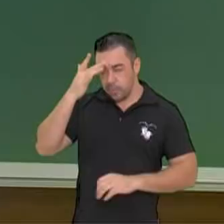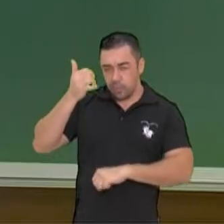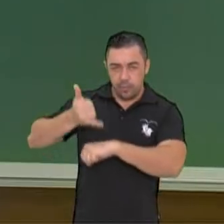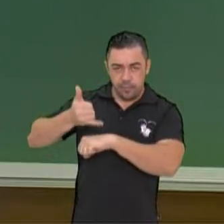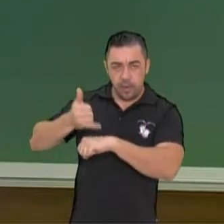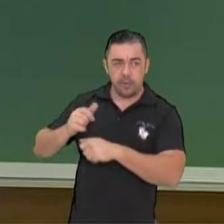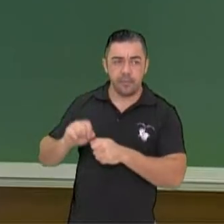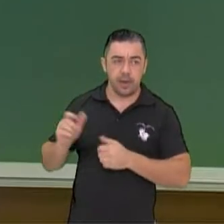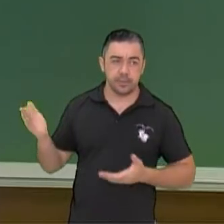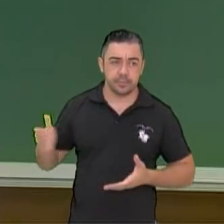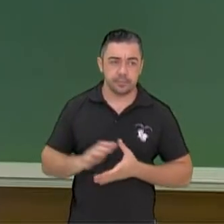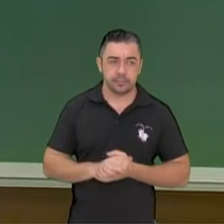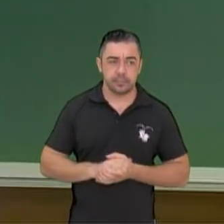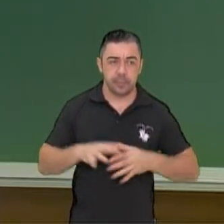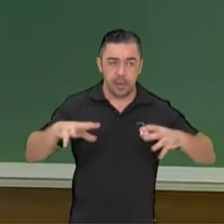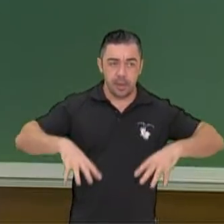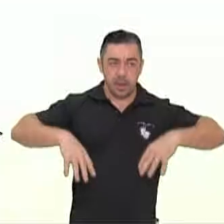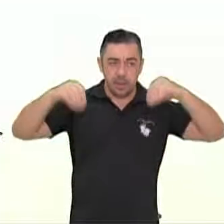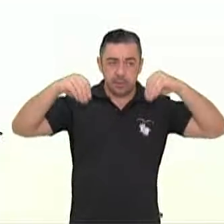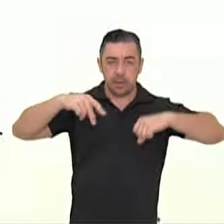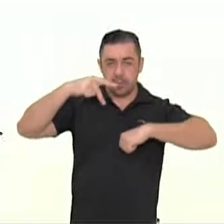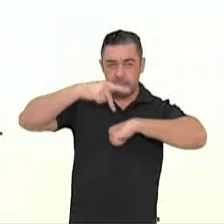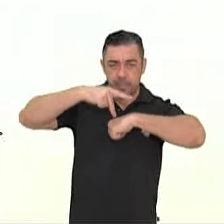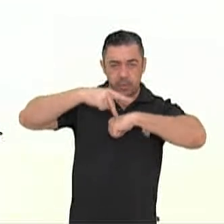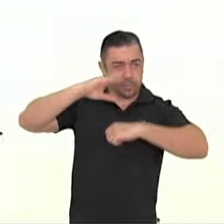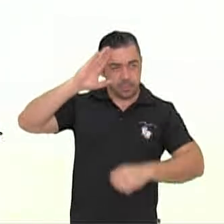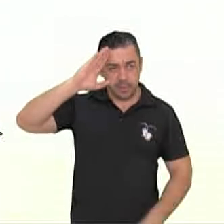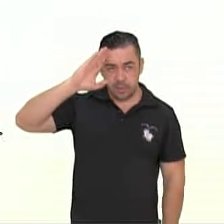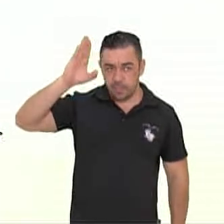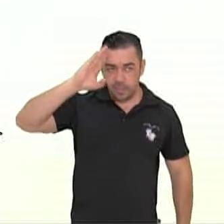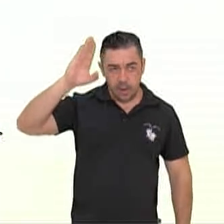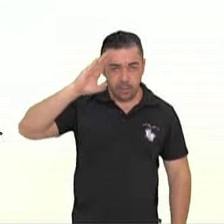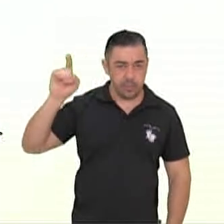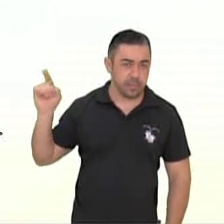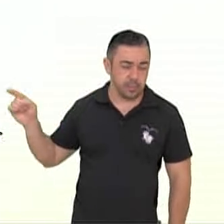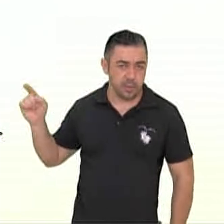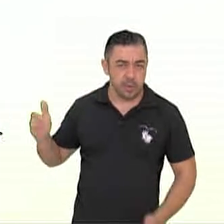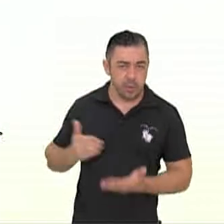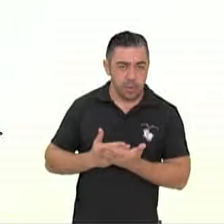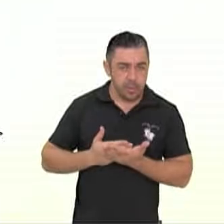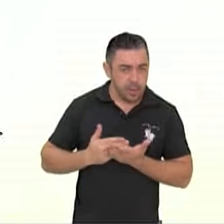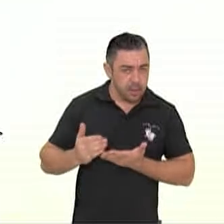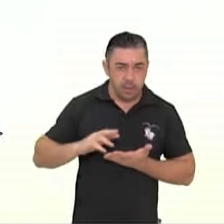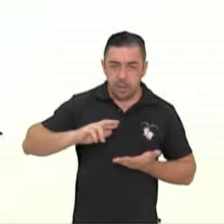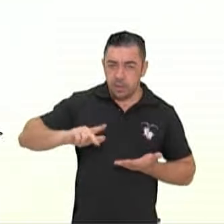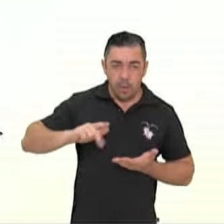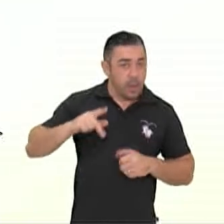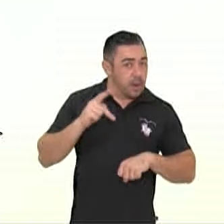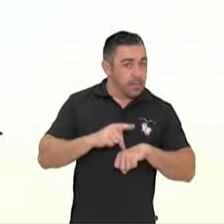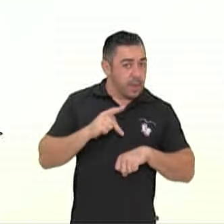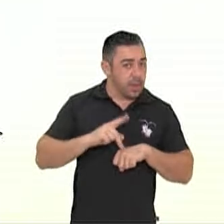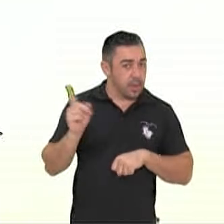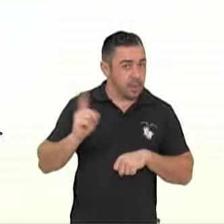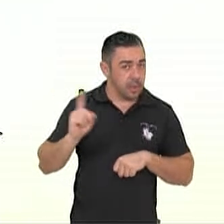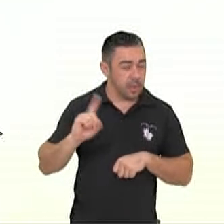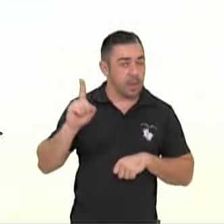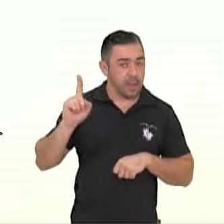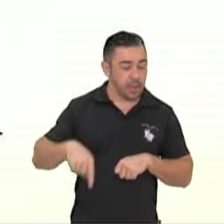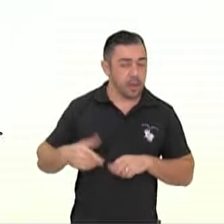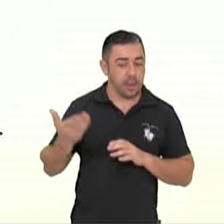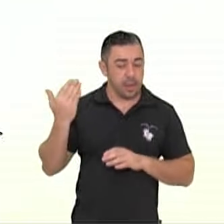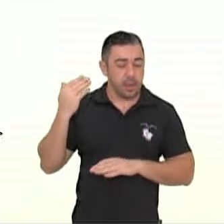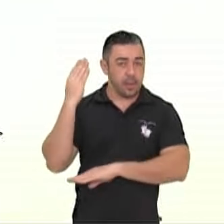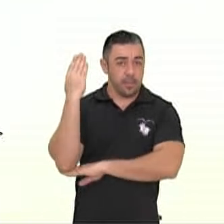também. Castelo de pedra, aí vem o símbolo principal. No início, como o Sr. Roberto explicou, não eram de pedras, eles eram de